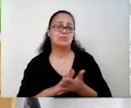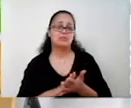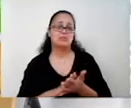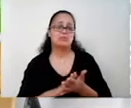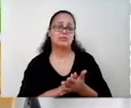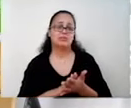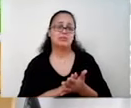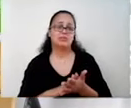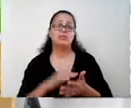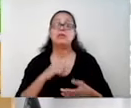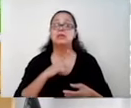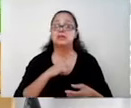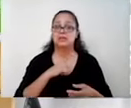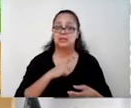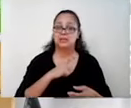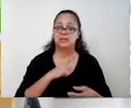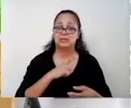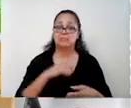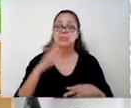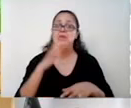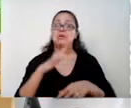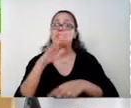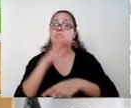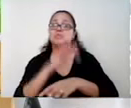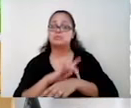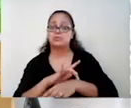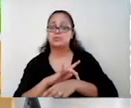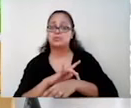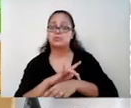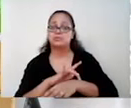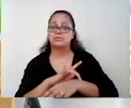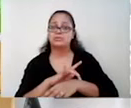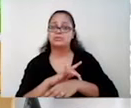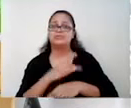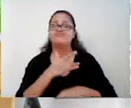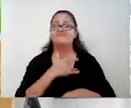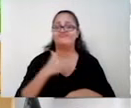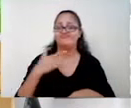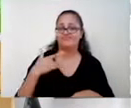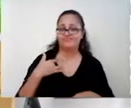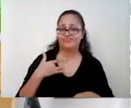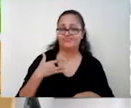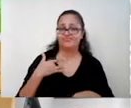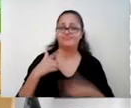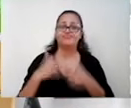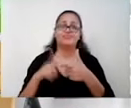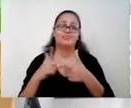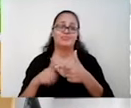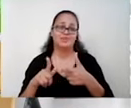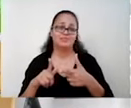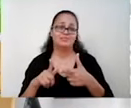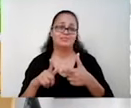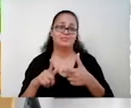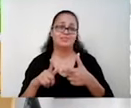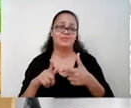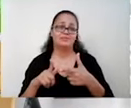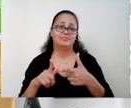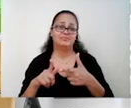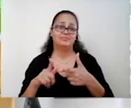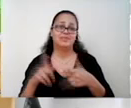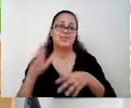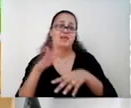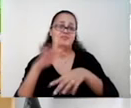também moscas, que também é um problema de saúde pública, porque pode ser vetor de doenças. Moscas, elas podem pousar